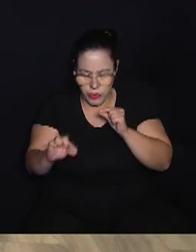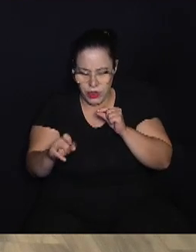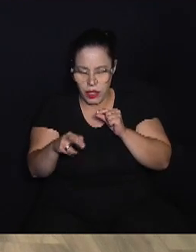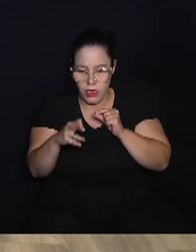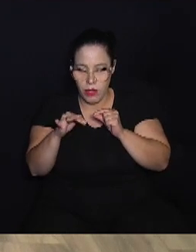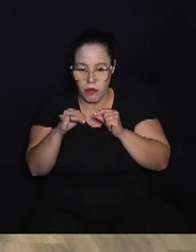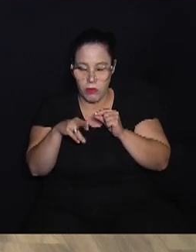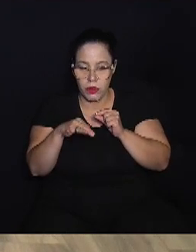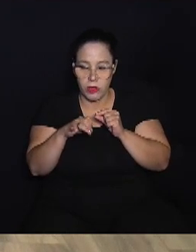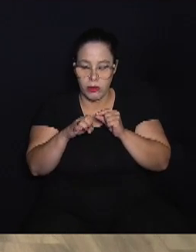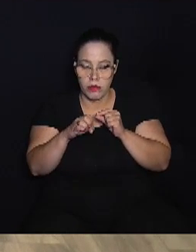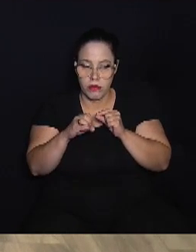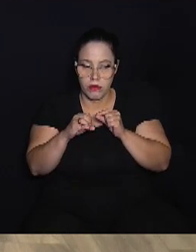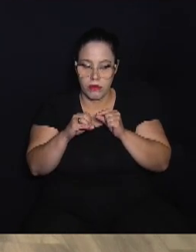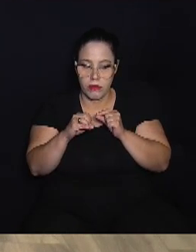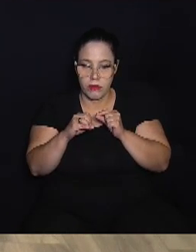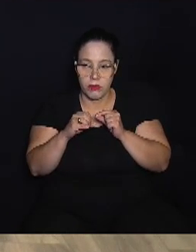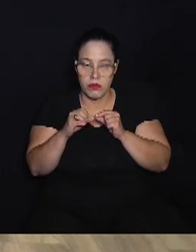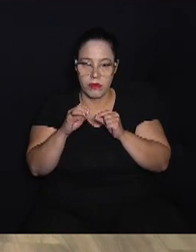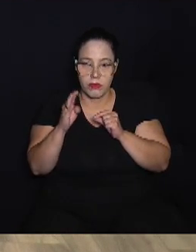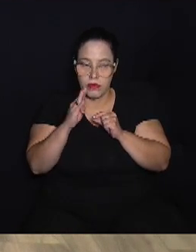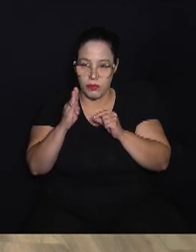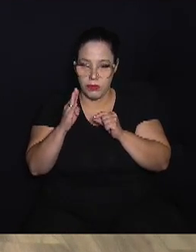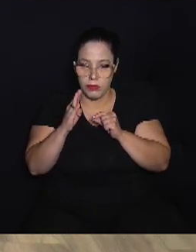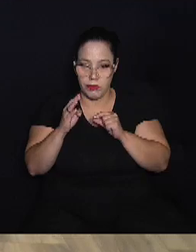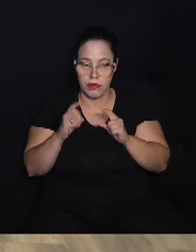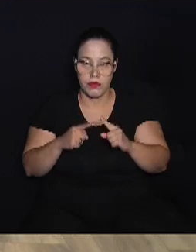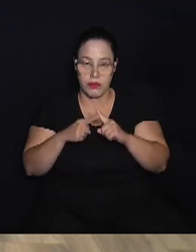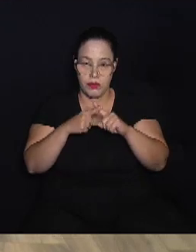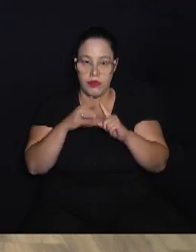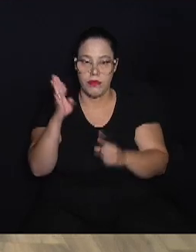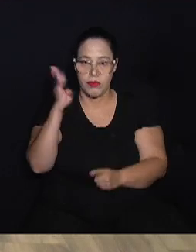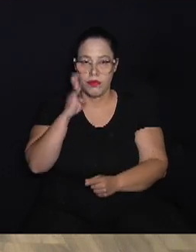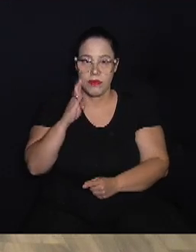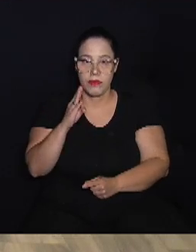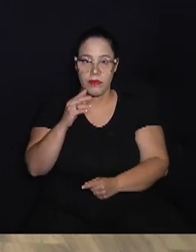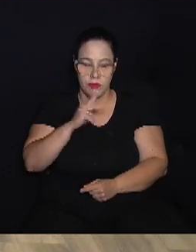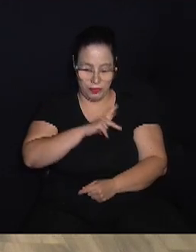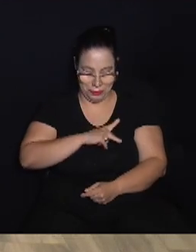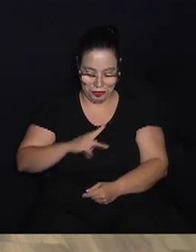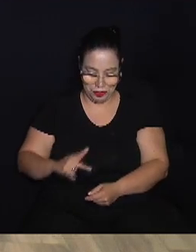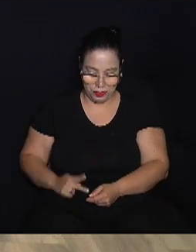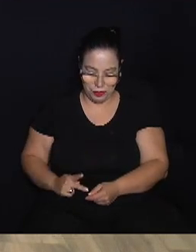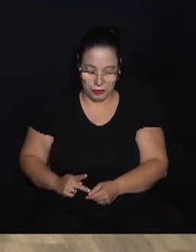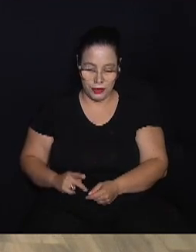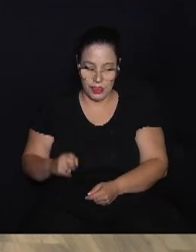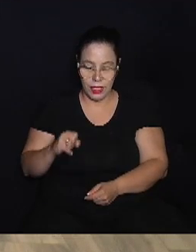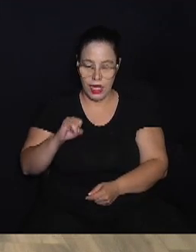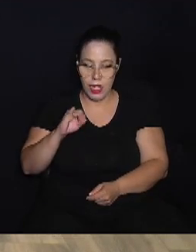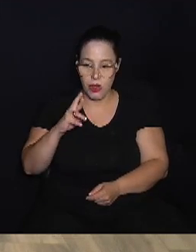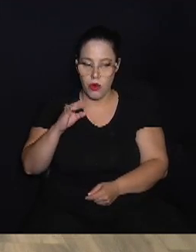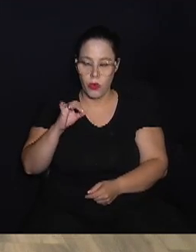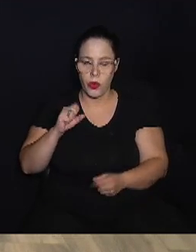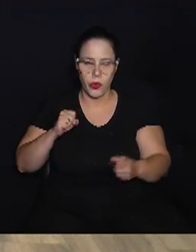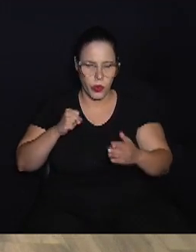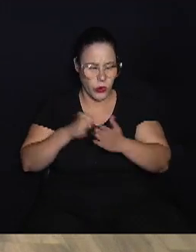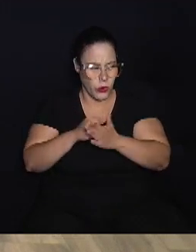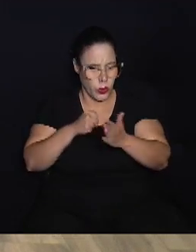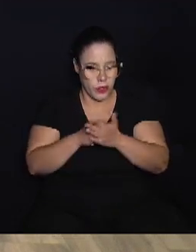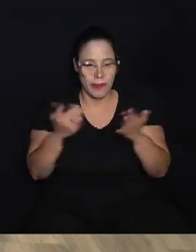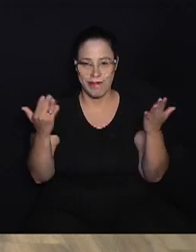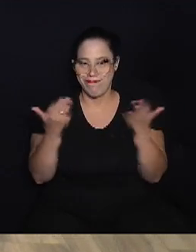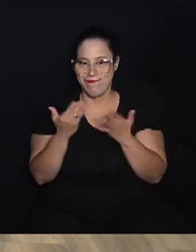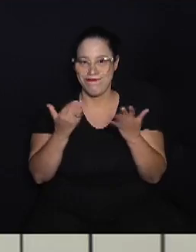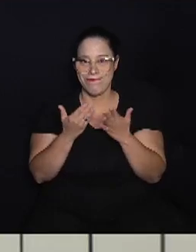de rebaixamento da Série B do Campeonato Brasileiro, Ponte Preta e Ituano medem forças hoje,